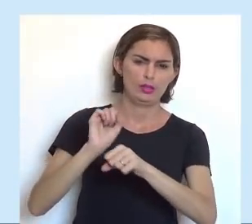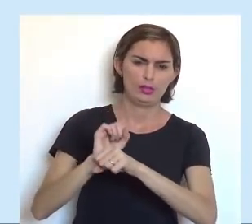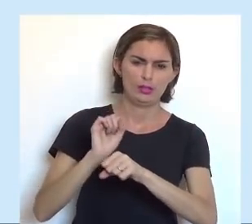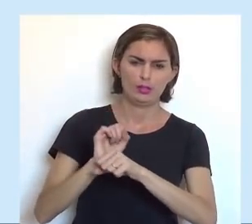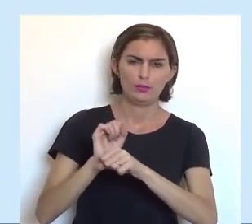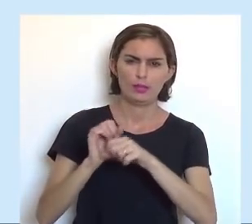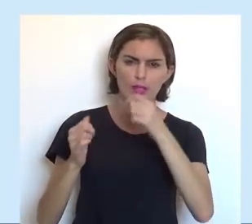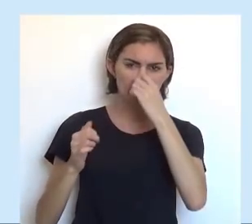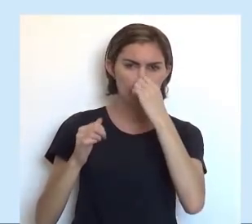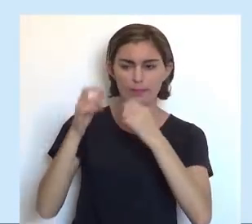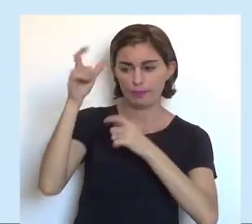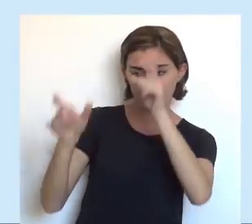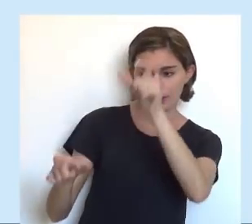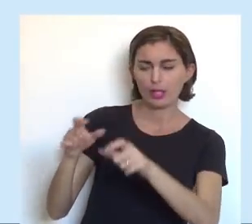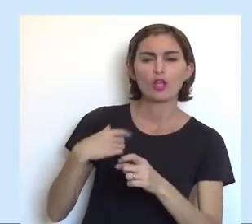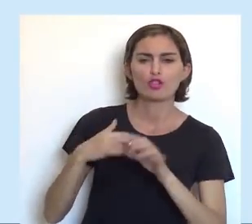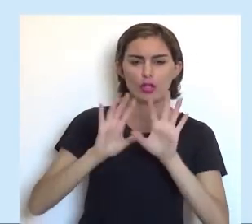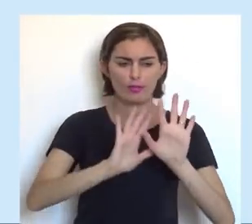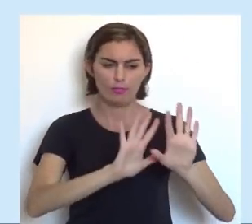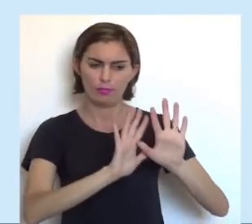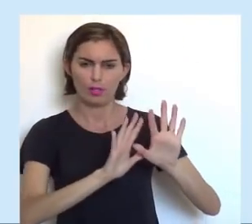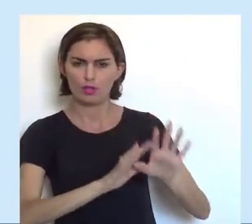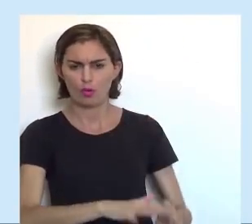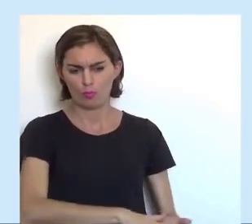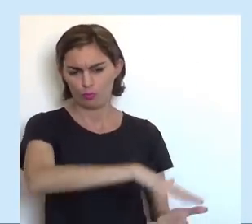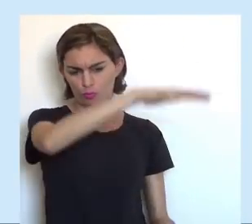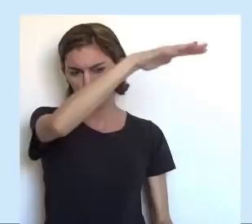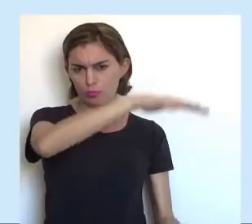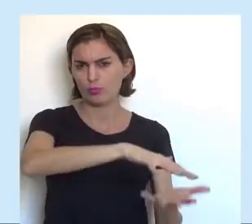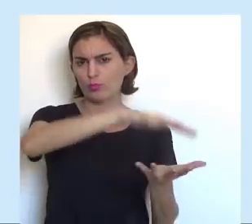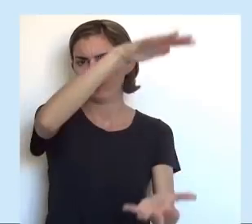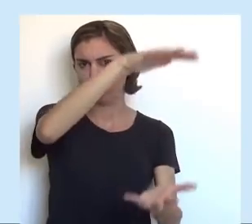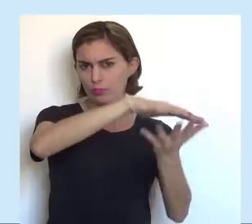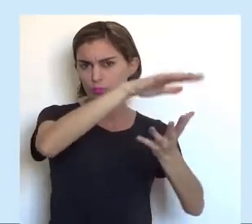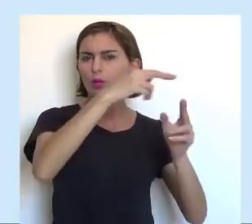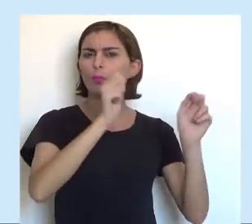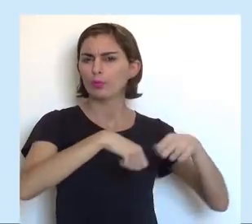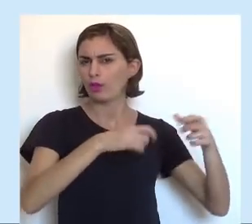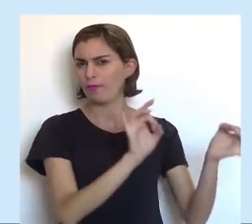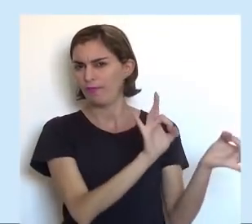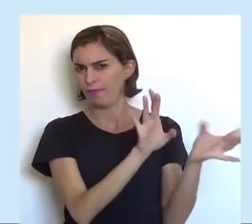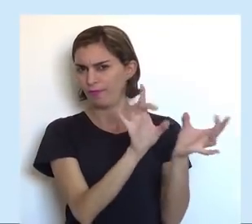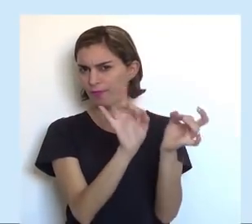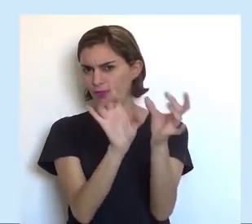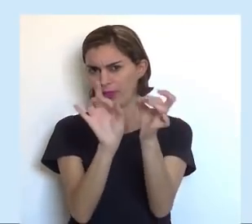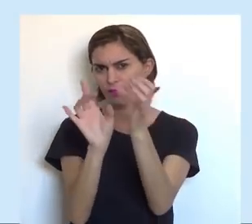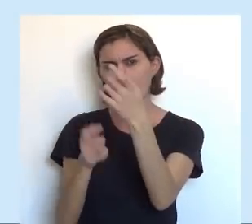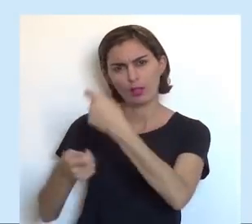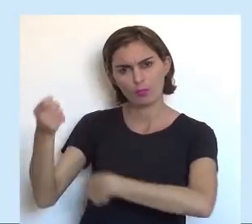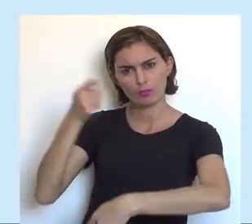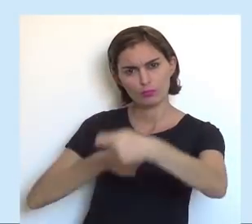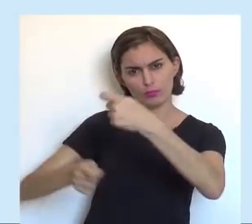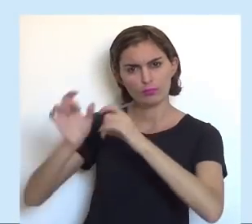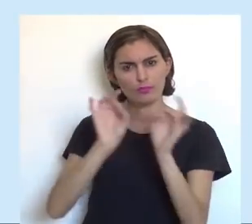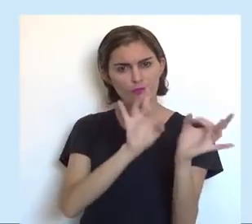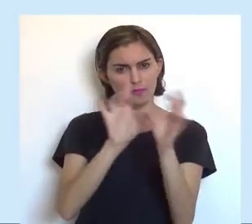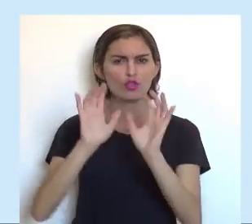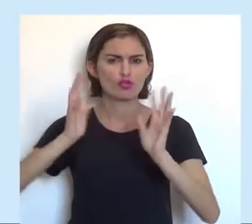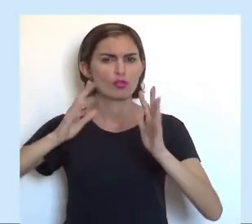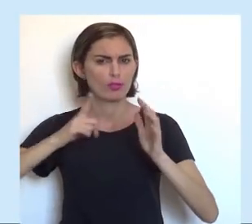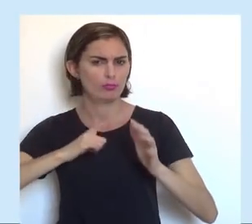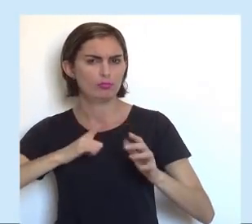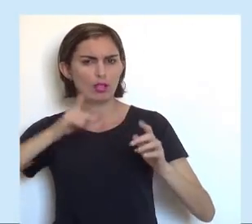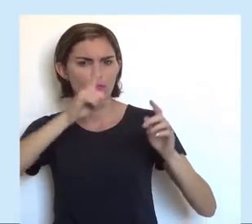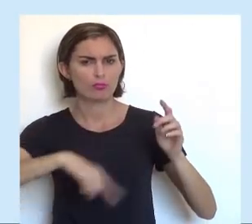o cliente procurar por ele já deixa no seu estoque o pneu lá, para poder vender o pneu para o mercado. Então, ele já